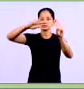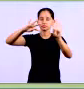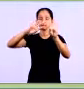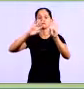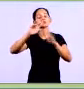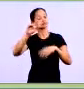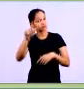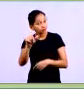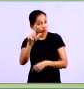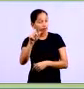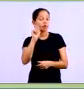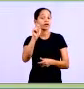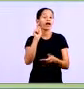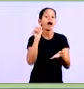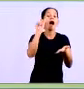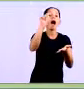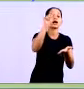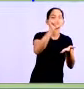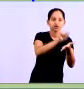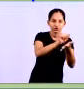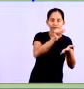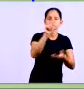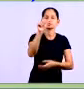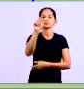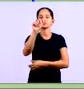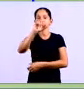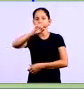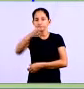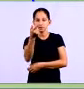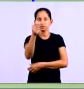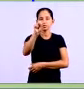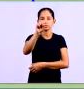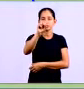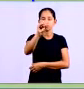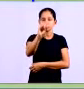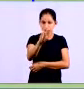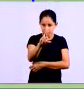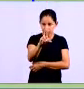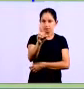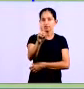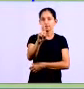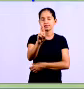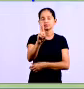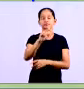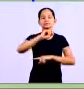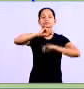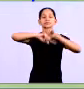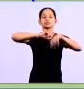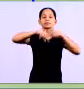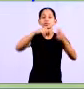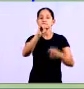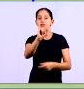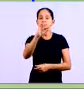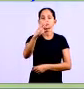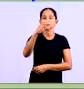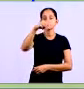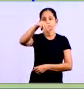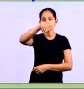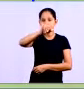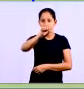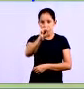1.860, que é um ativo. E eu tenho um ICMS